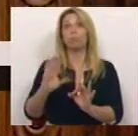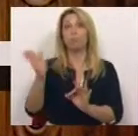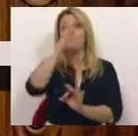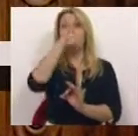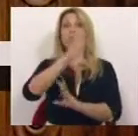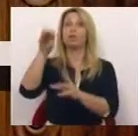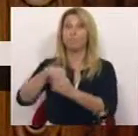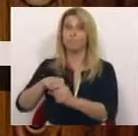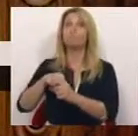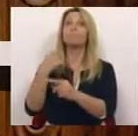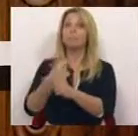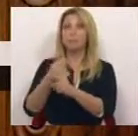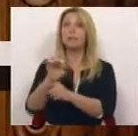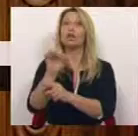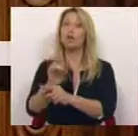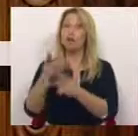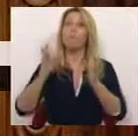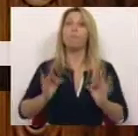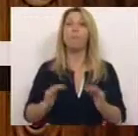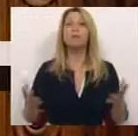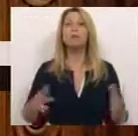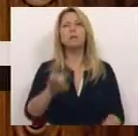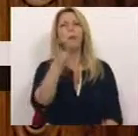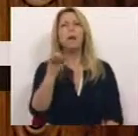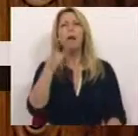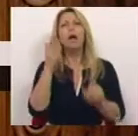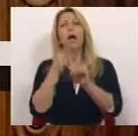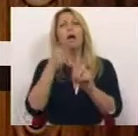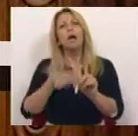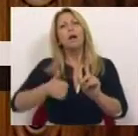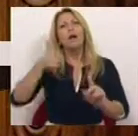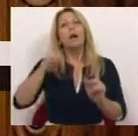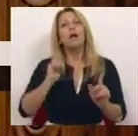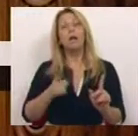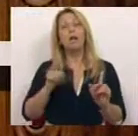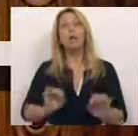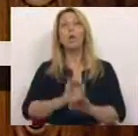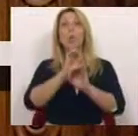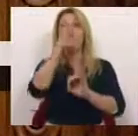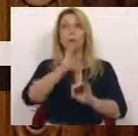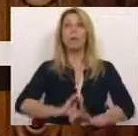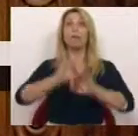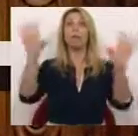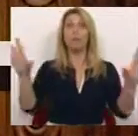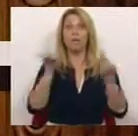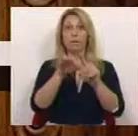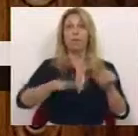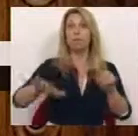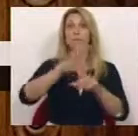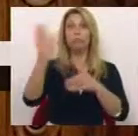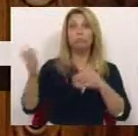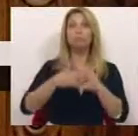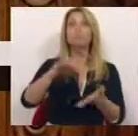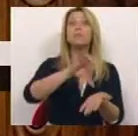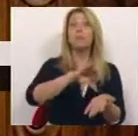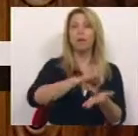questão. E a questão central aqui é que o Governo, de facto, clarifique a sua posição sobre o encerramento da central, porque o Governo